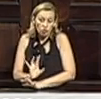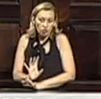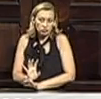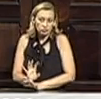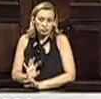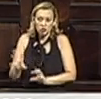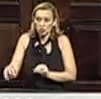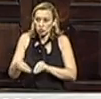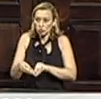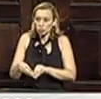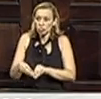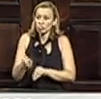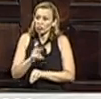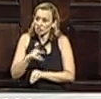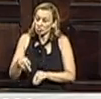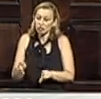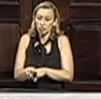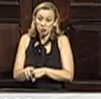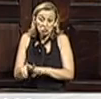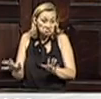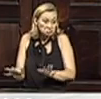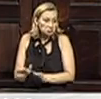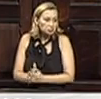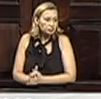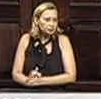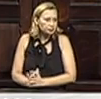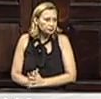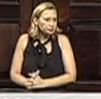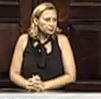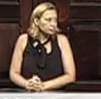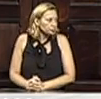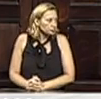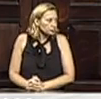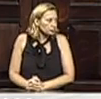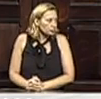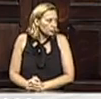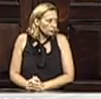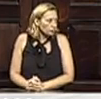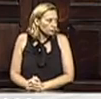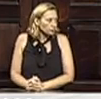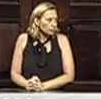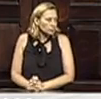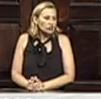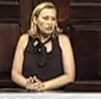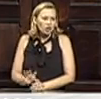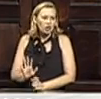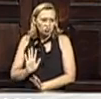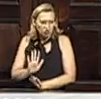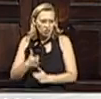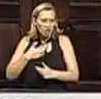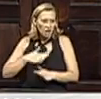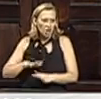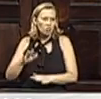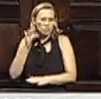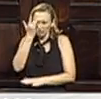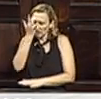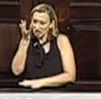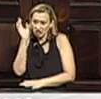Senhor presidente, eu tenho essa mesma compreensão do deputado Paulo Ramos. Gostaria de saber se é passivo. Não. É aqui que vamos resolver. Espera